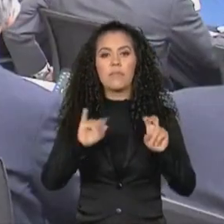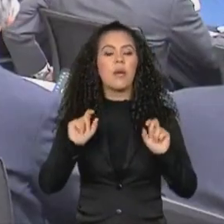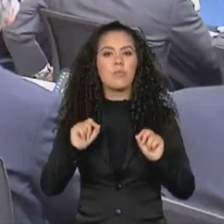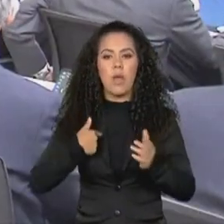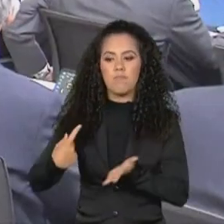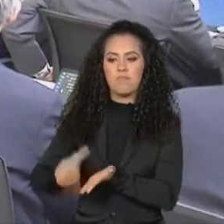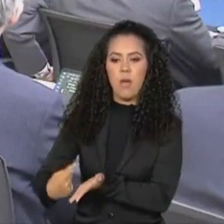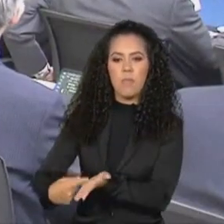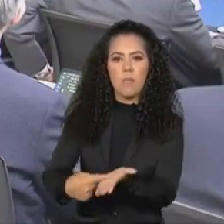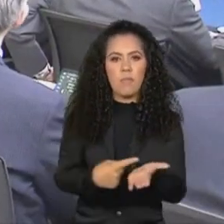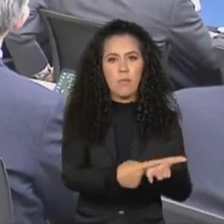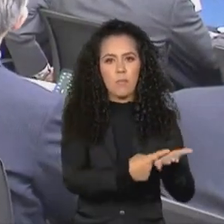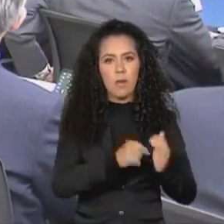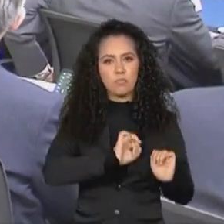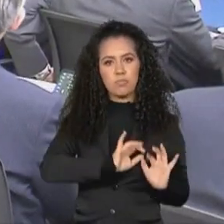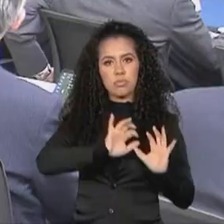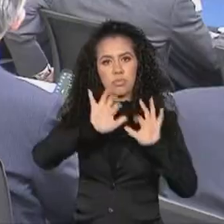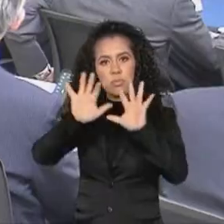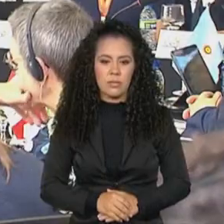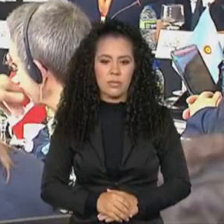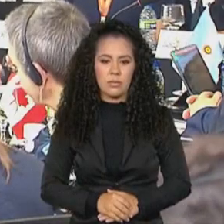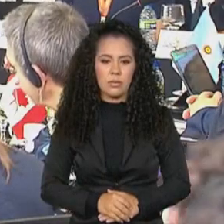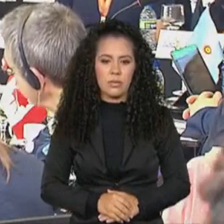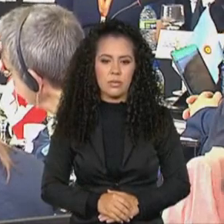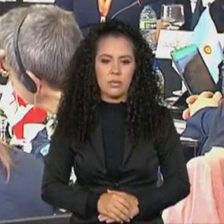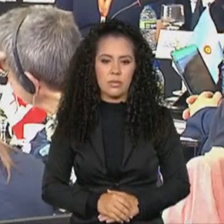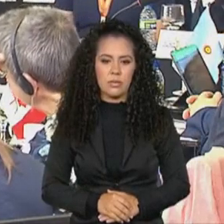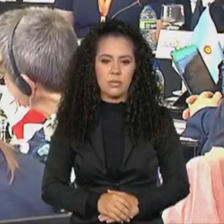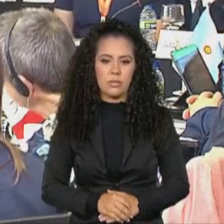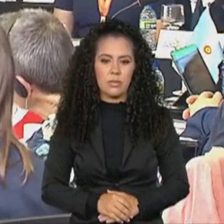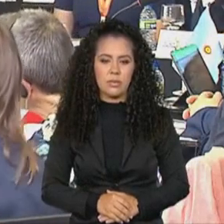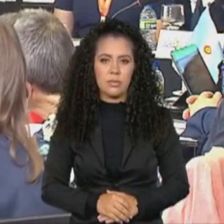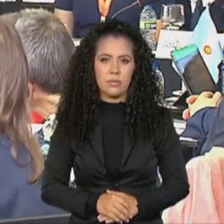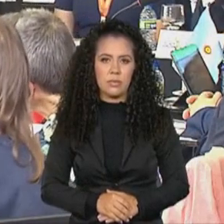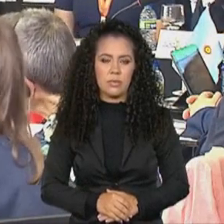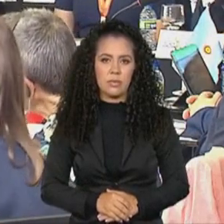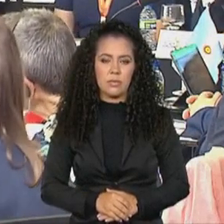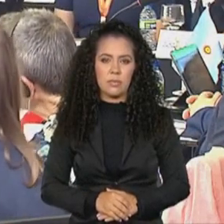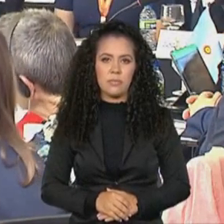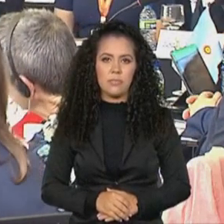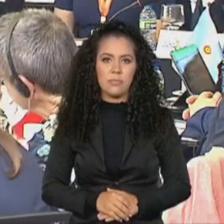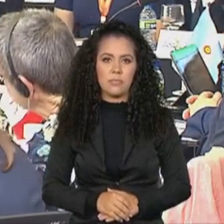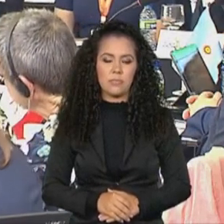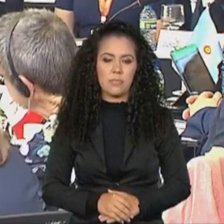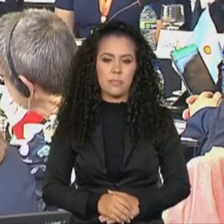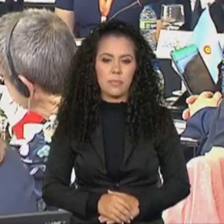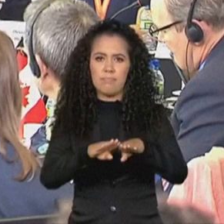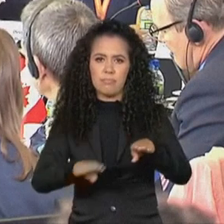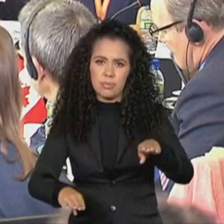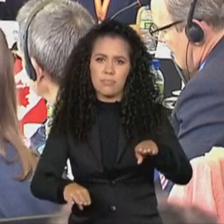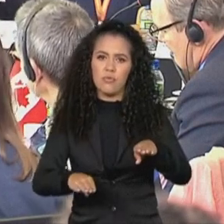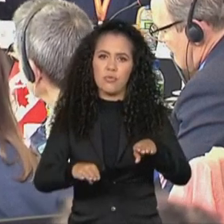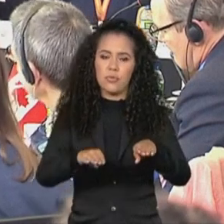reforçou as prioridades da presidência brasileira do bloco posto que assumiu no início de dezembro e vai até 30 de novembro de 2024